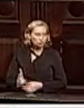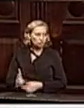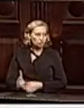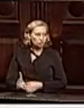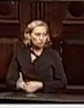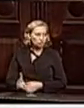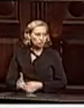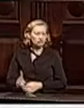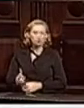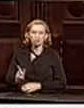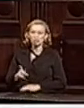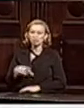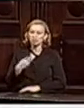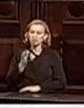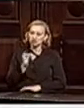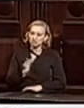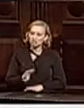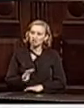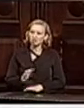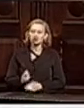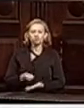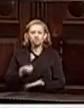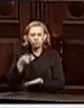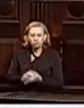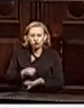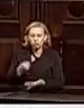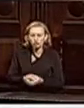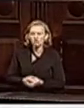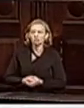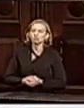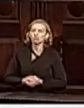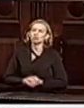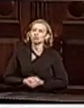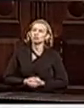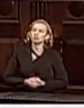mandato, exatamente exigindo, cobrando